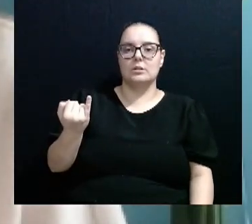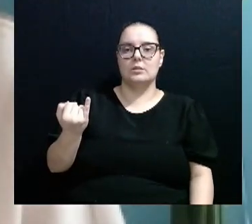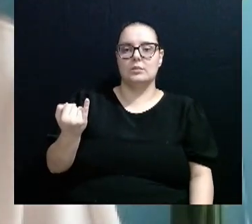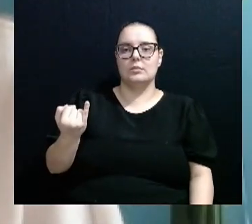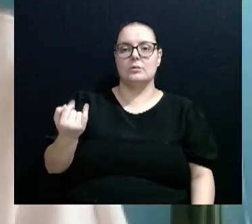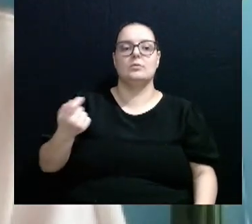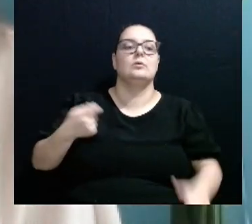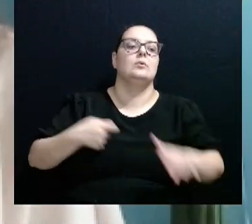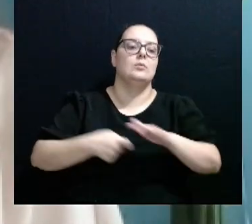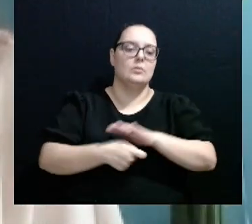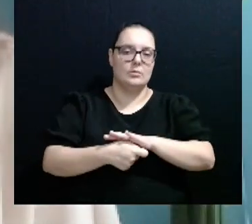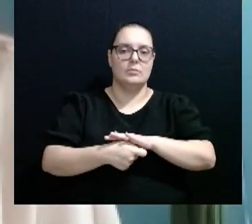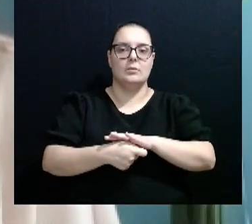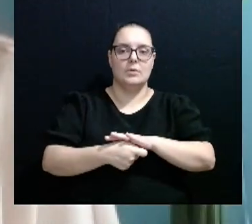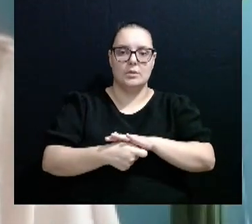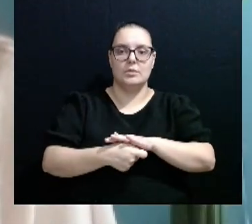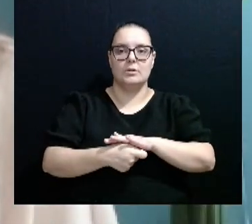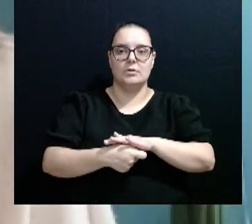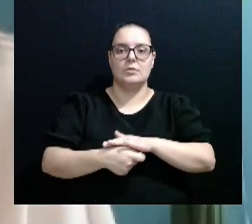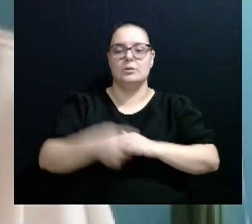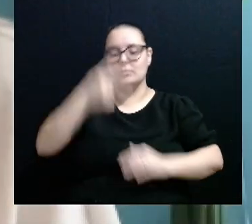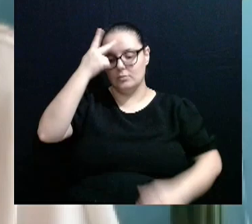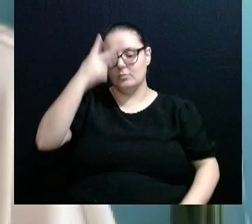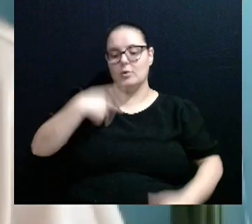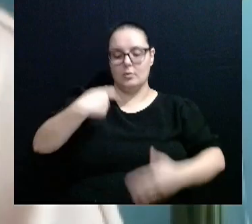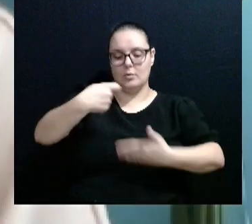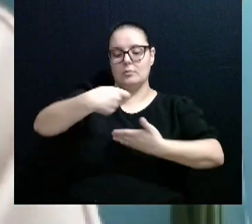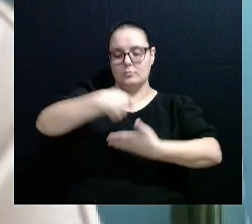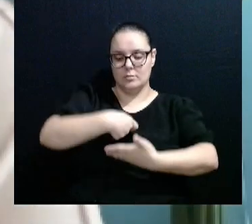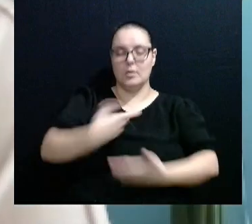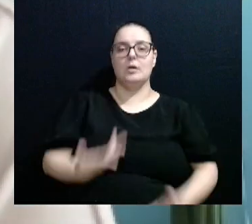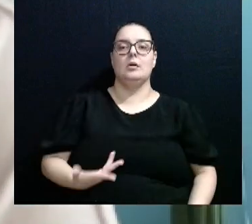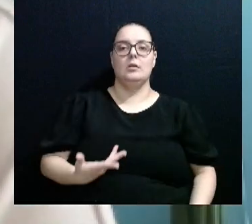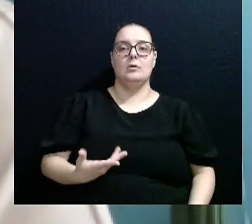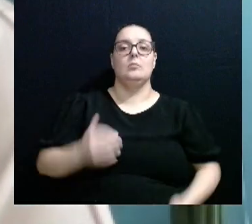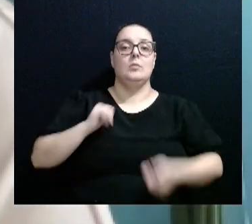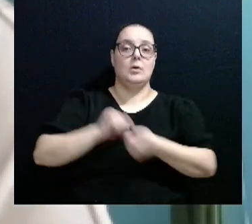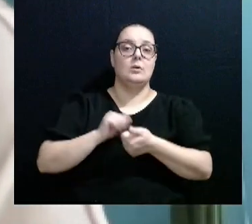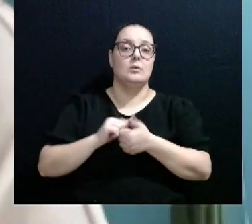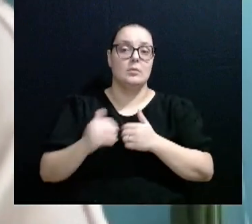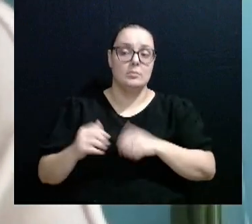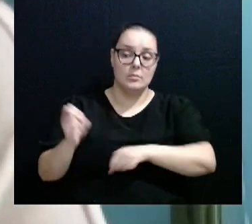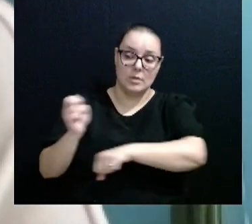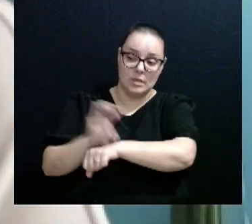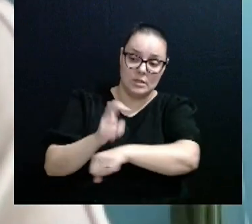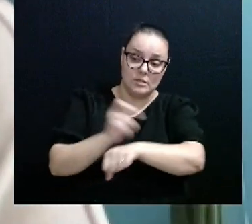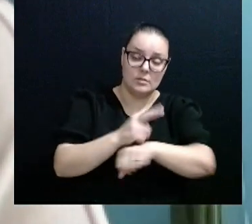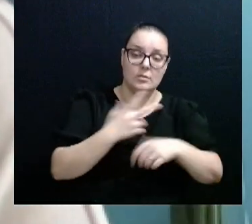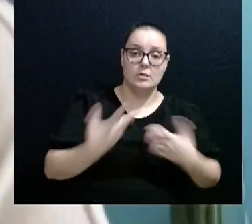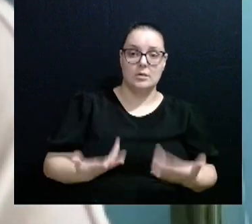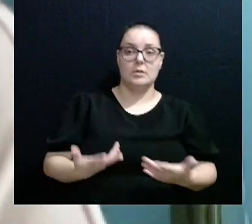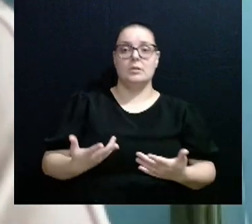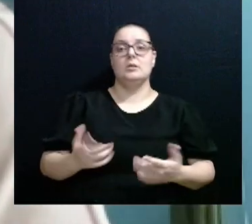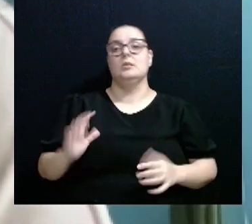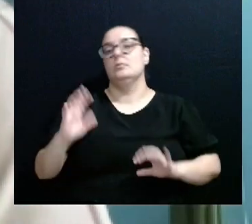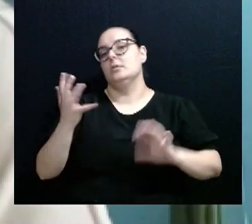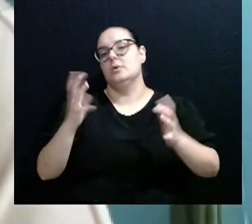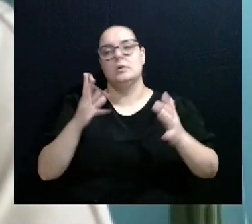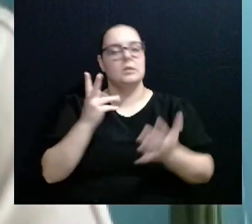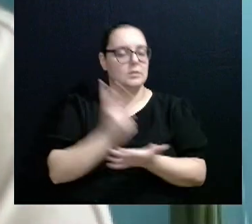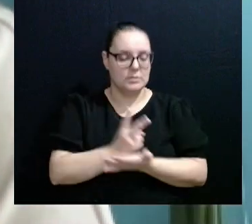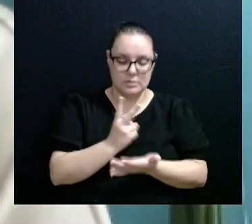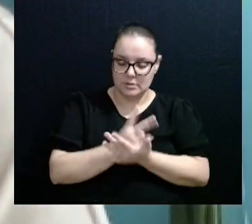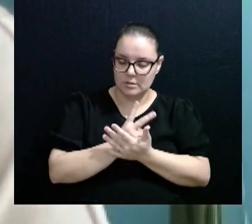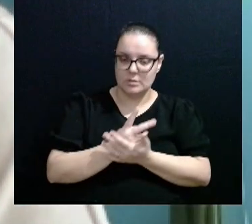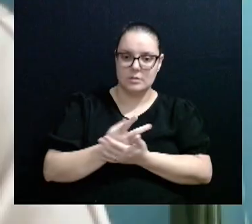mesmo, para atingir, né? Para se qualificar para essas vagas que estão surgindo o tempo inteiro. O mercado está